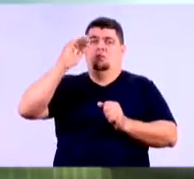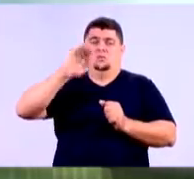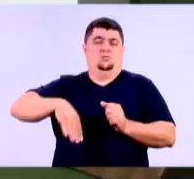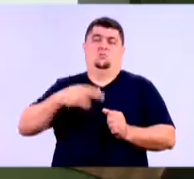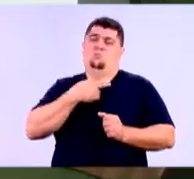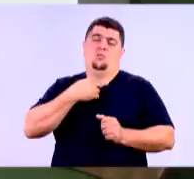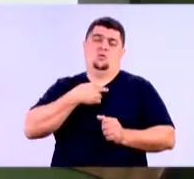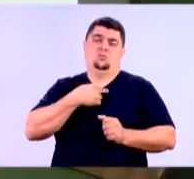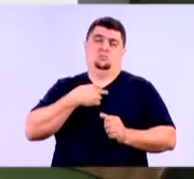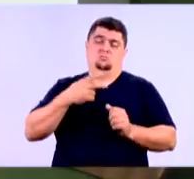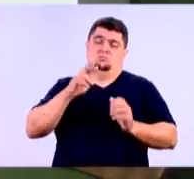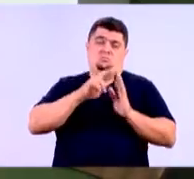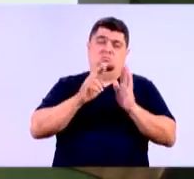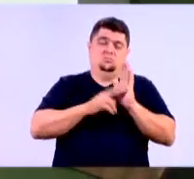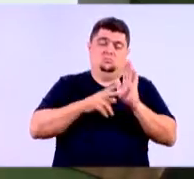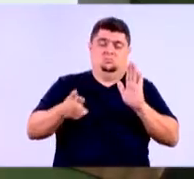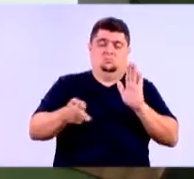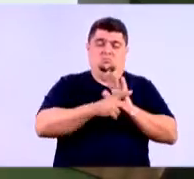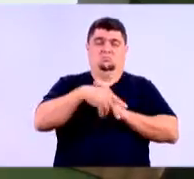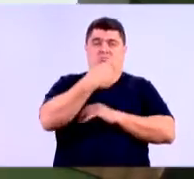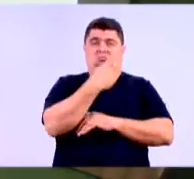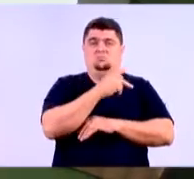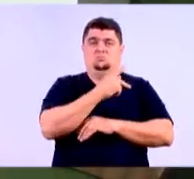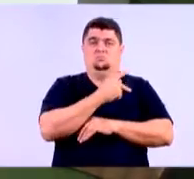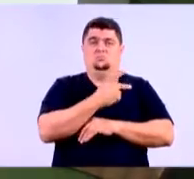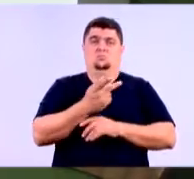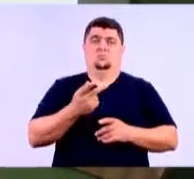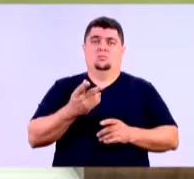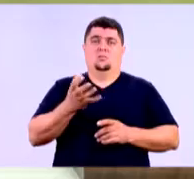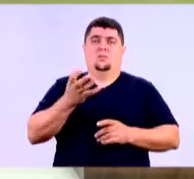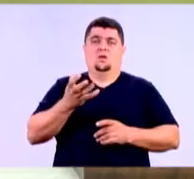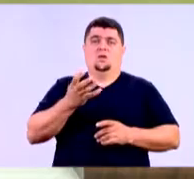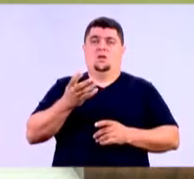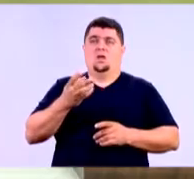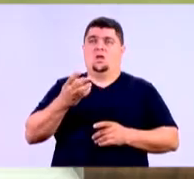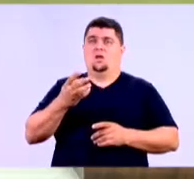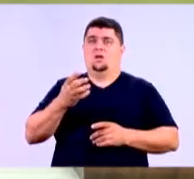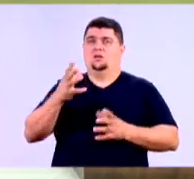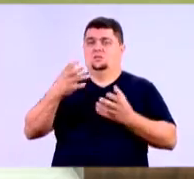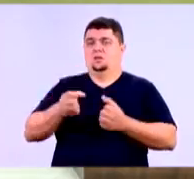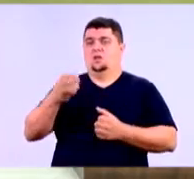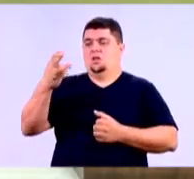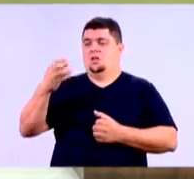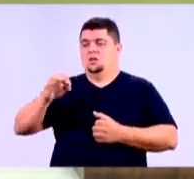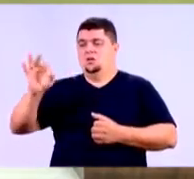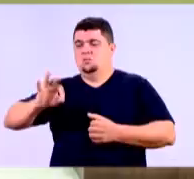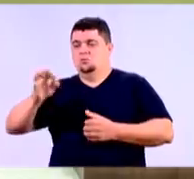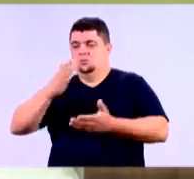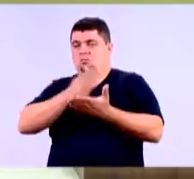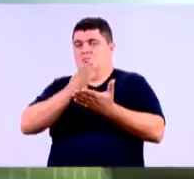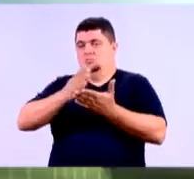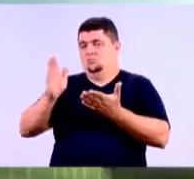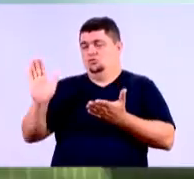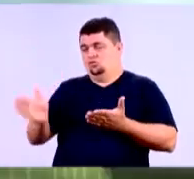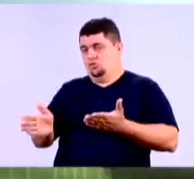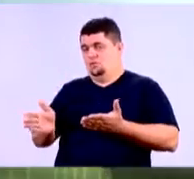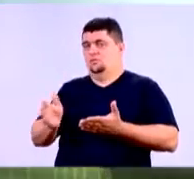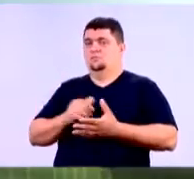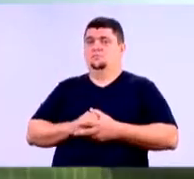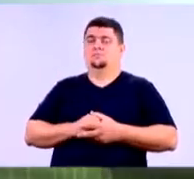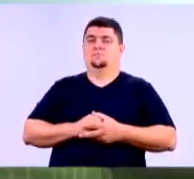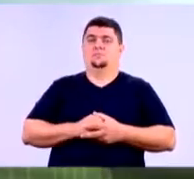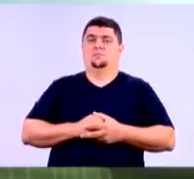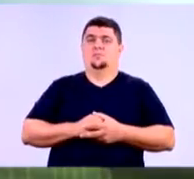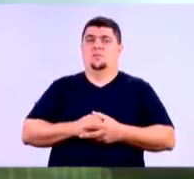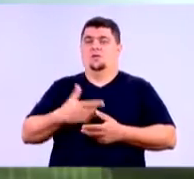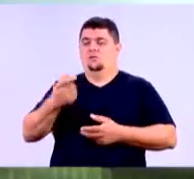vender. Exatamente. Eu aceito que a renda dessa pessoa esteja comprometida em quantos por cento? Com outros parcelamentos. Com outros parcelamentos. Né? Pessoa que tenha no